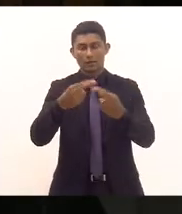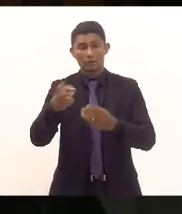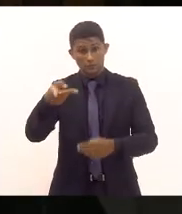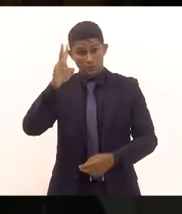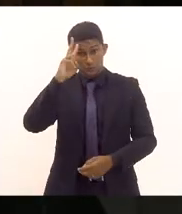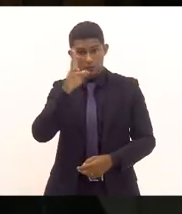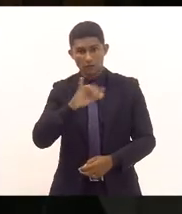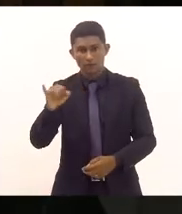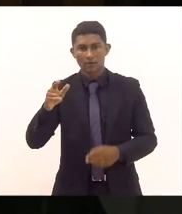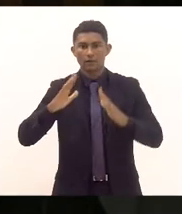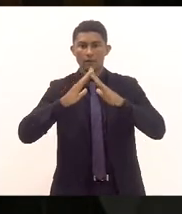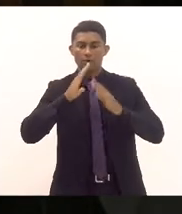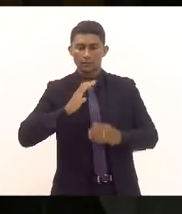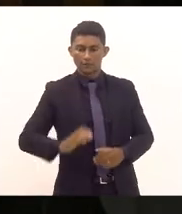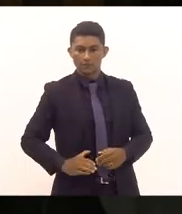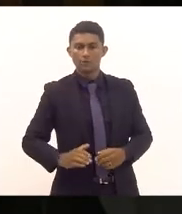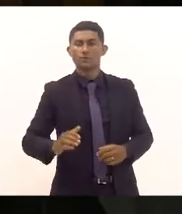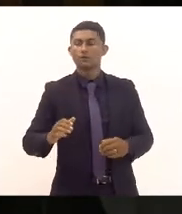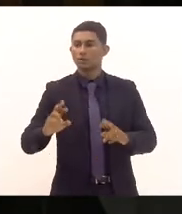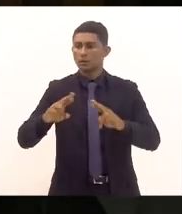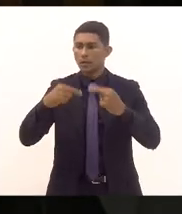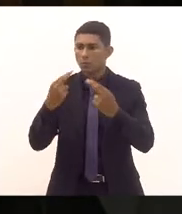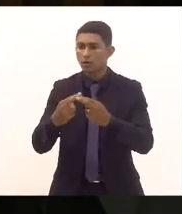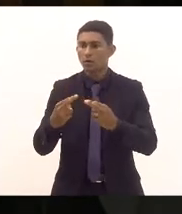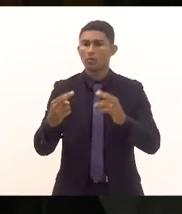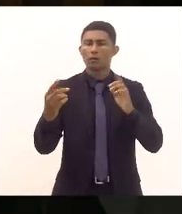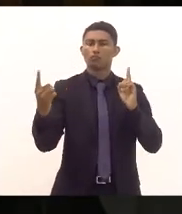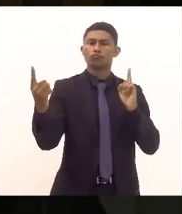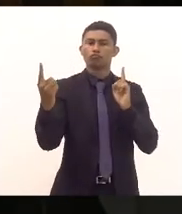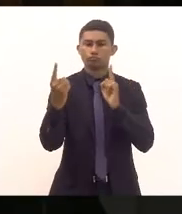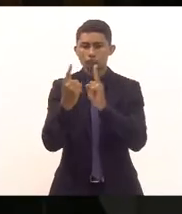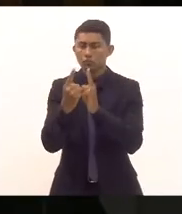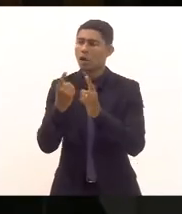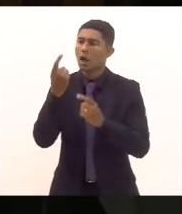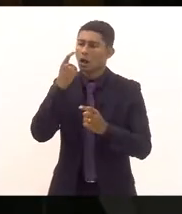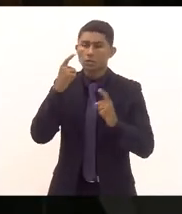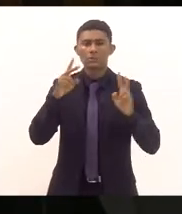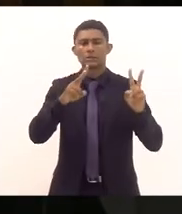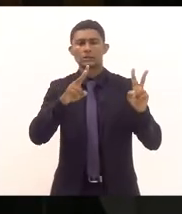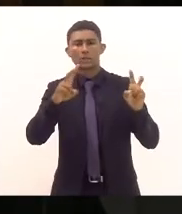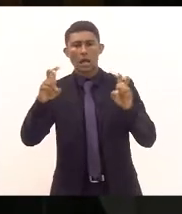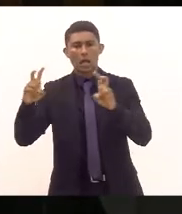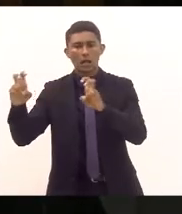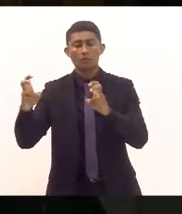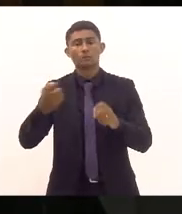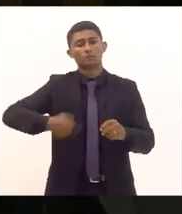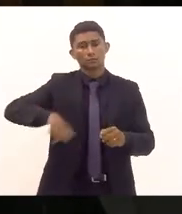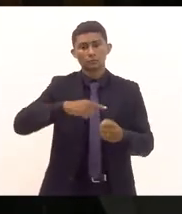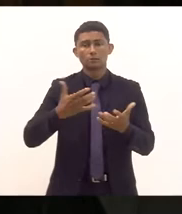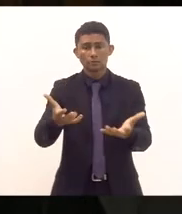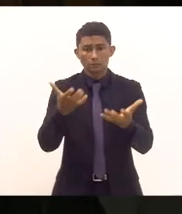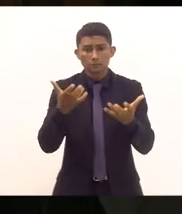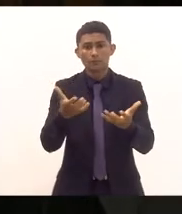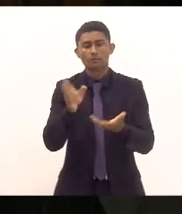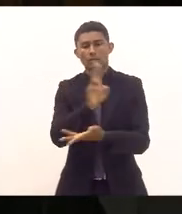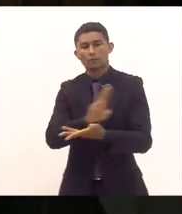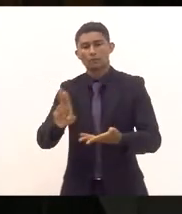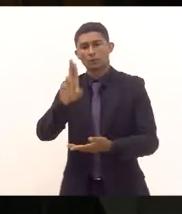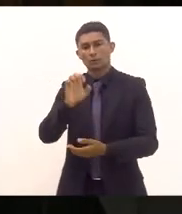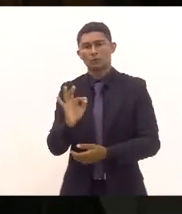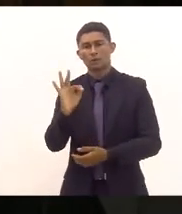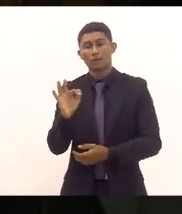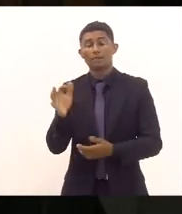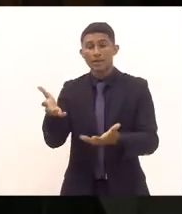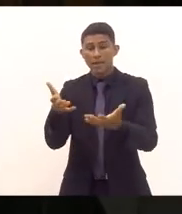com a chefia da Casa Civil onde a gente quer tratar de sistemas nós queremos que a wi-fi tem uma atualização do seu plano de cargos e